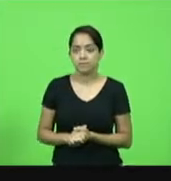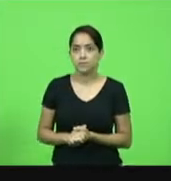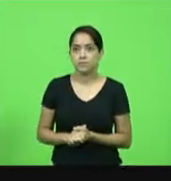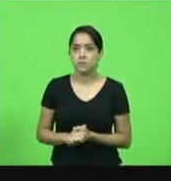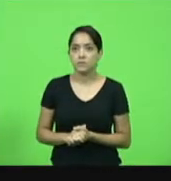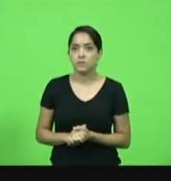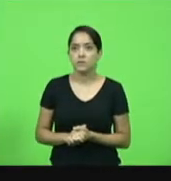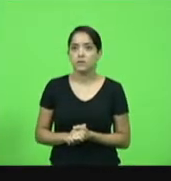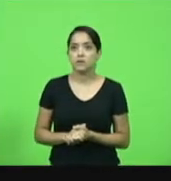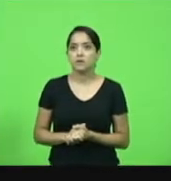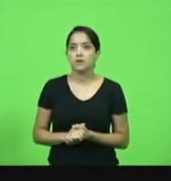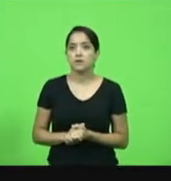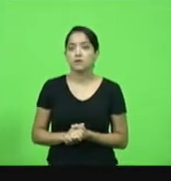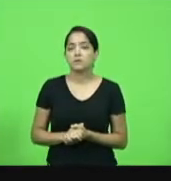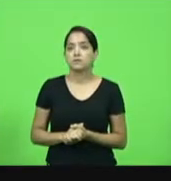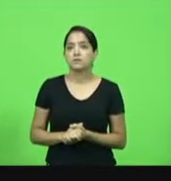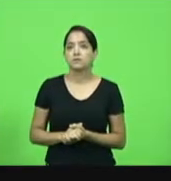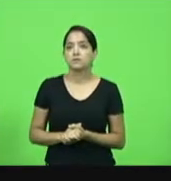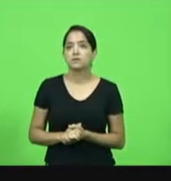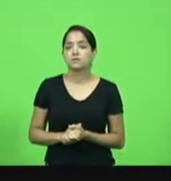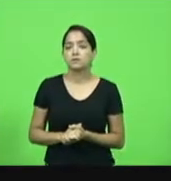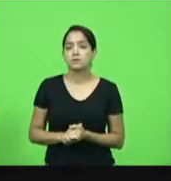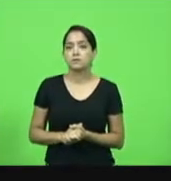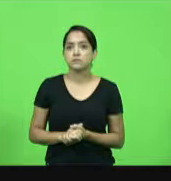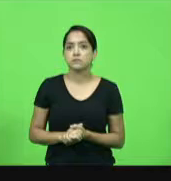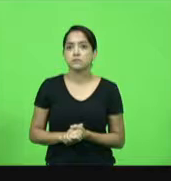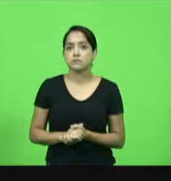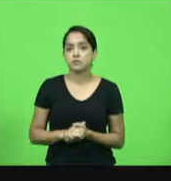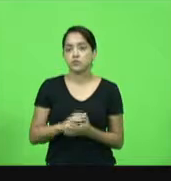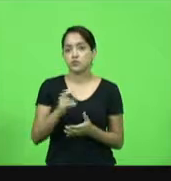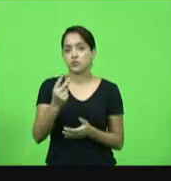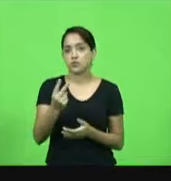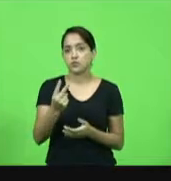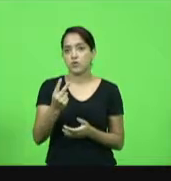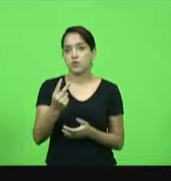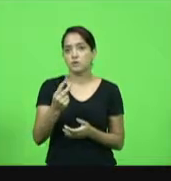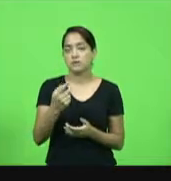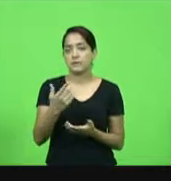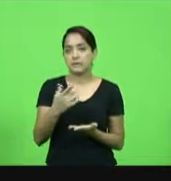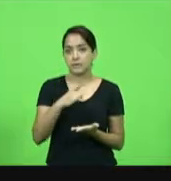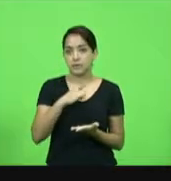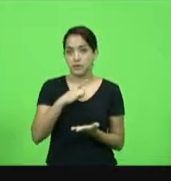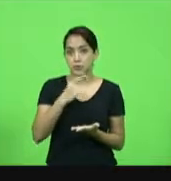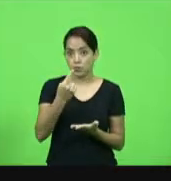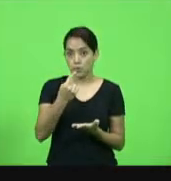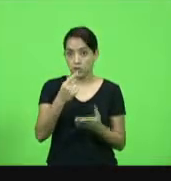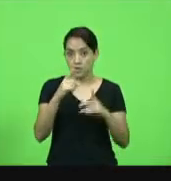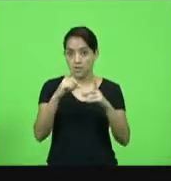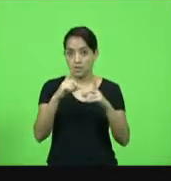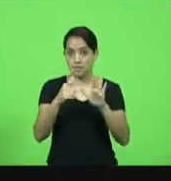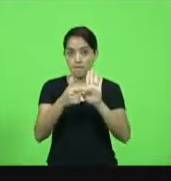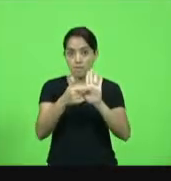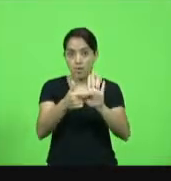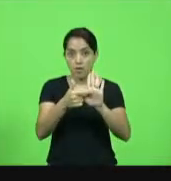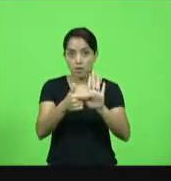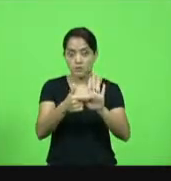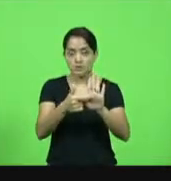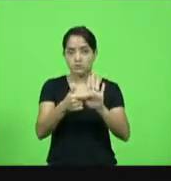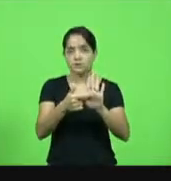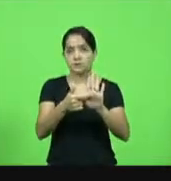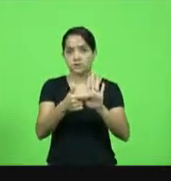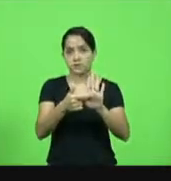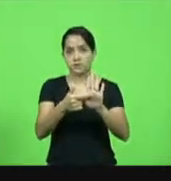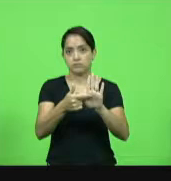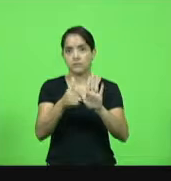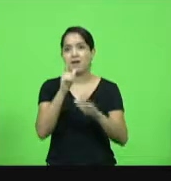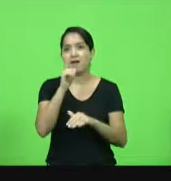Tem mais? Tem um que tem. São só esses dois? Tinha um que mostra bem a questão da